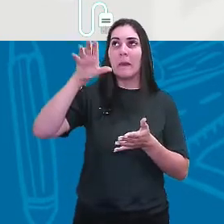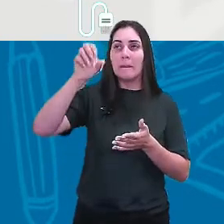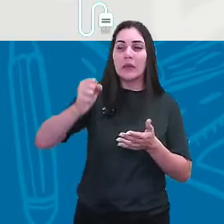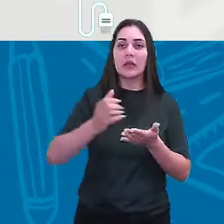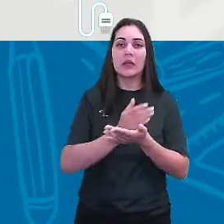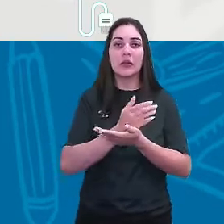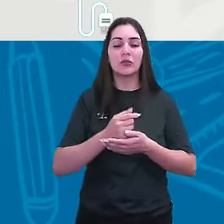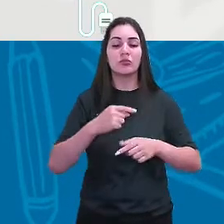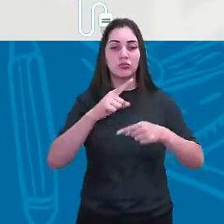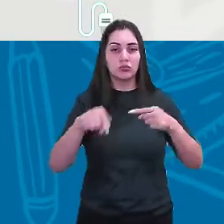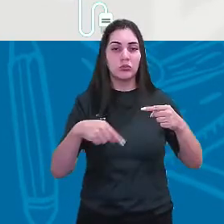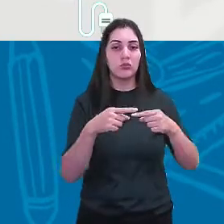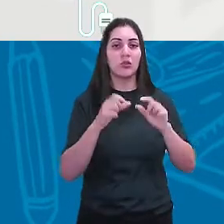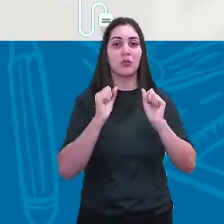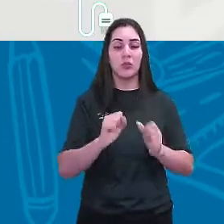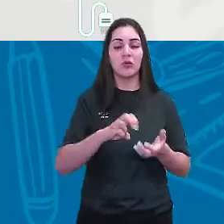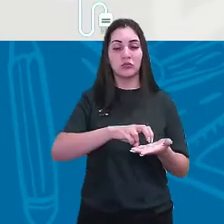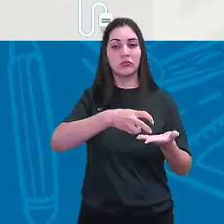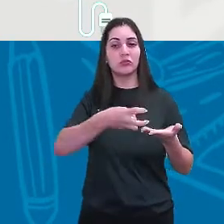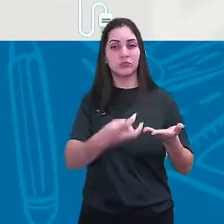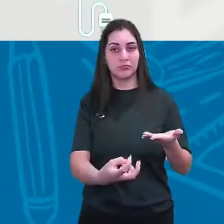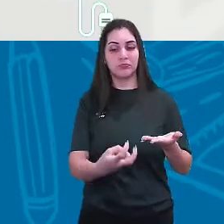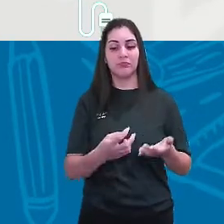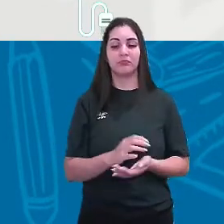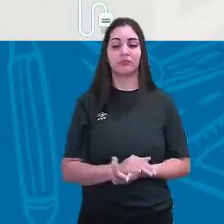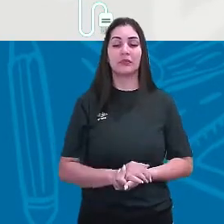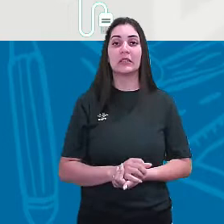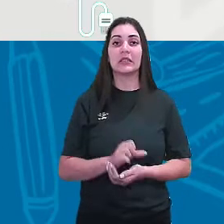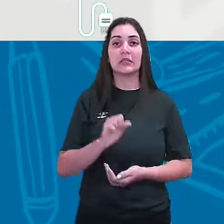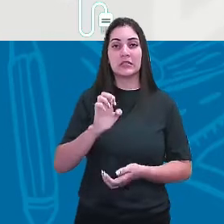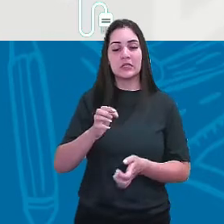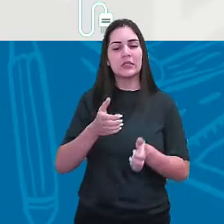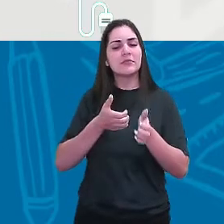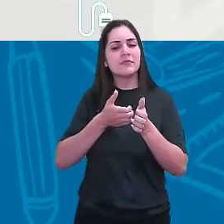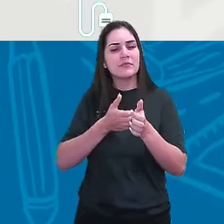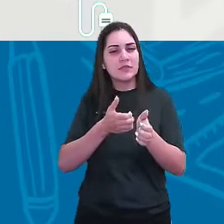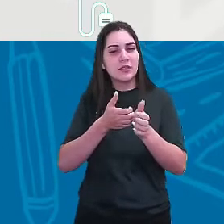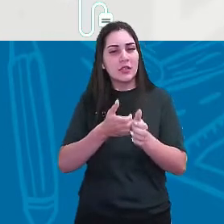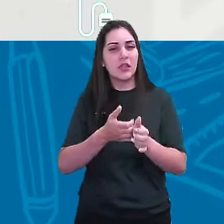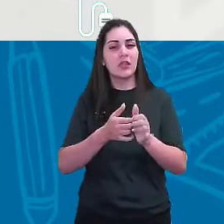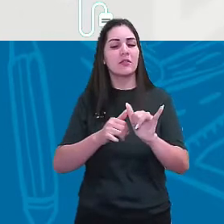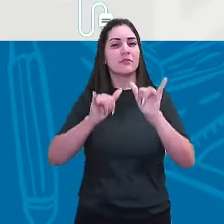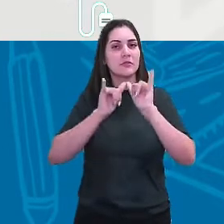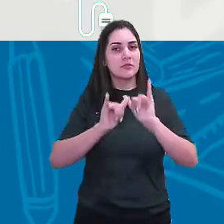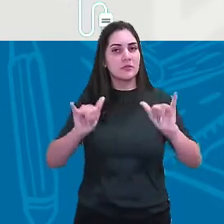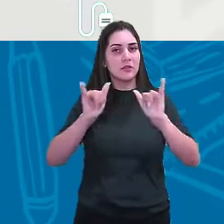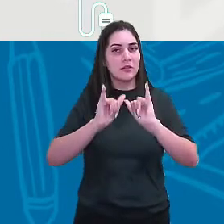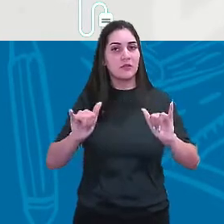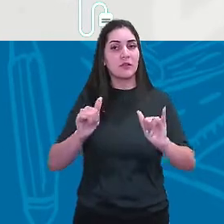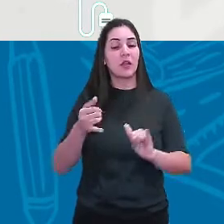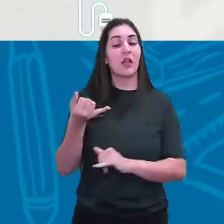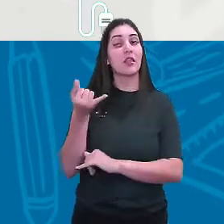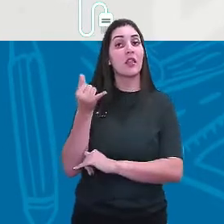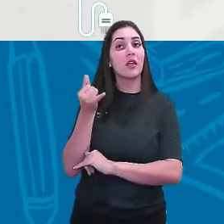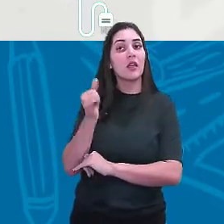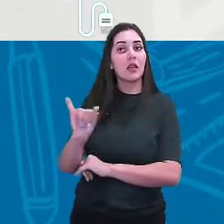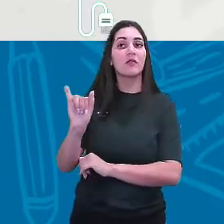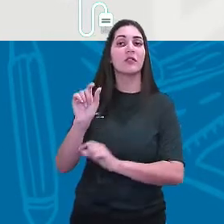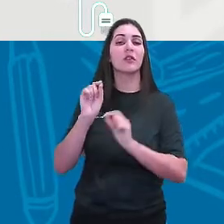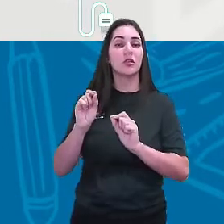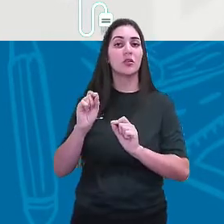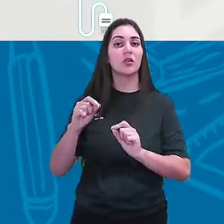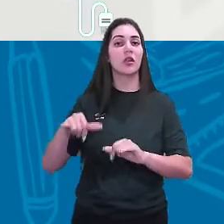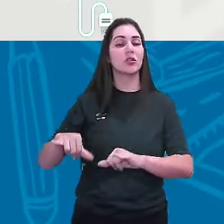objeto que vocês podem cair e se machucar. Se vocês seguirem aí essas instruções, vocês vão estar evitando sofrer